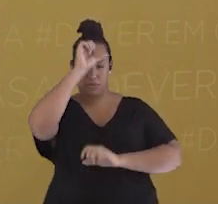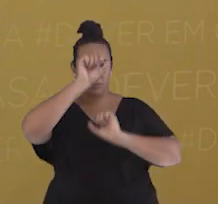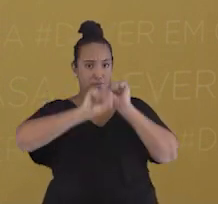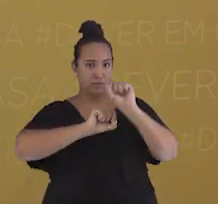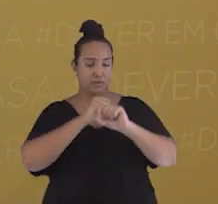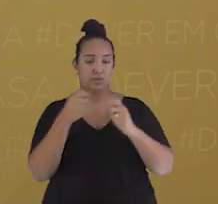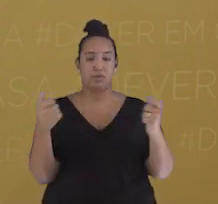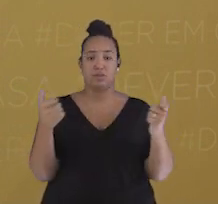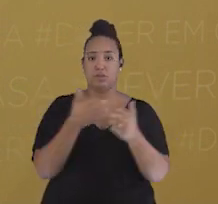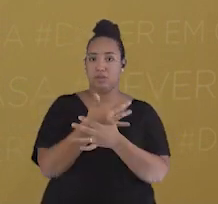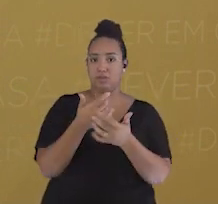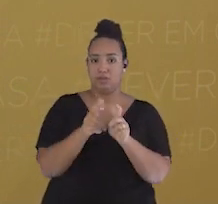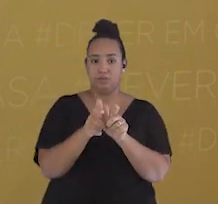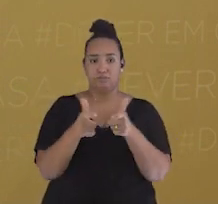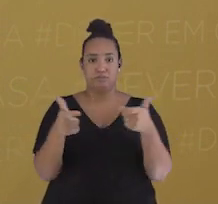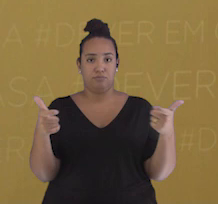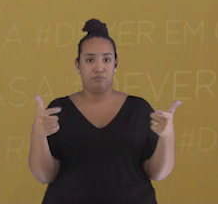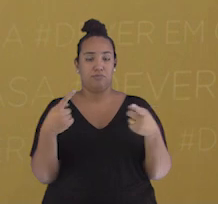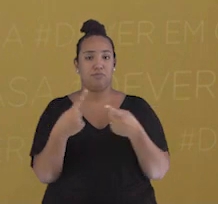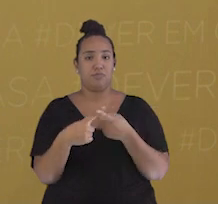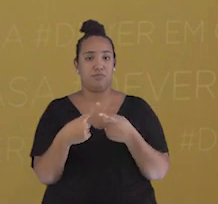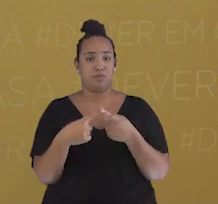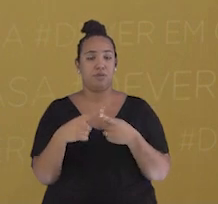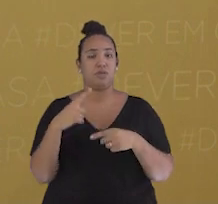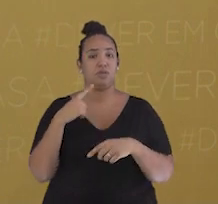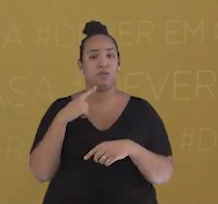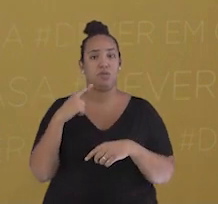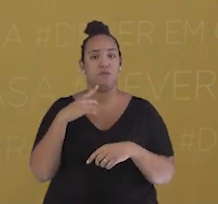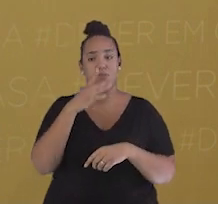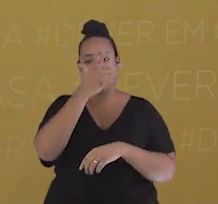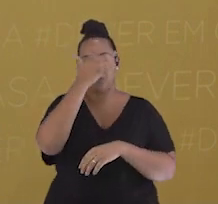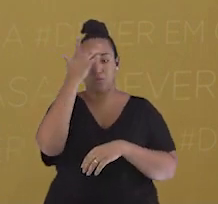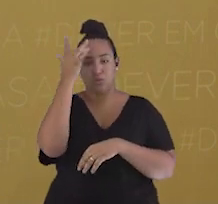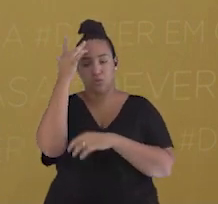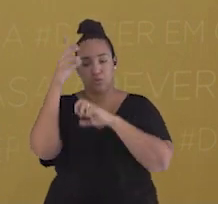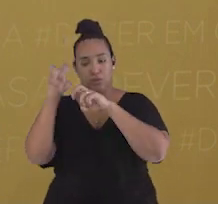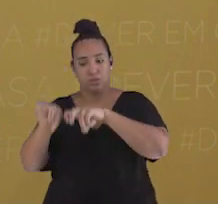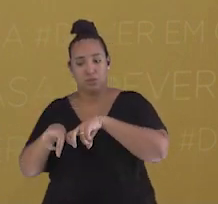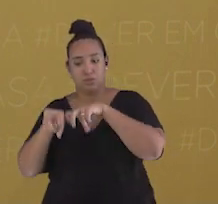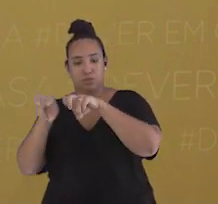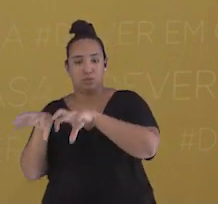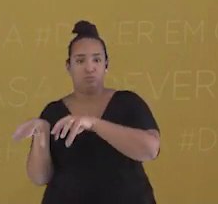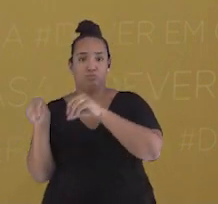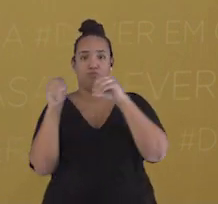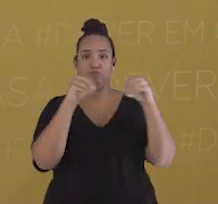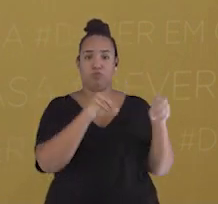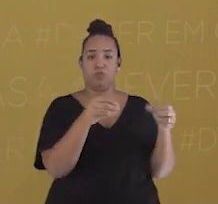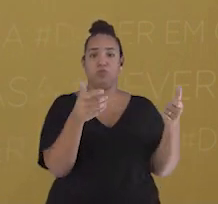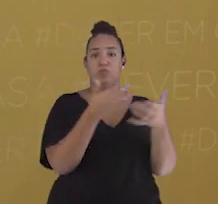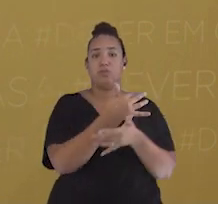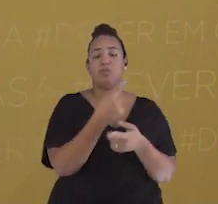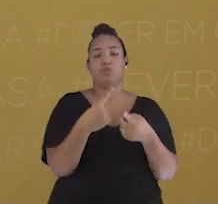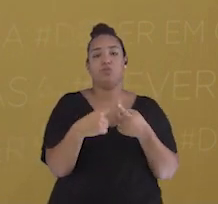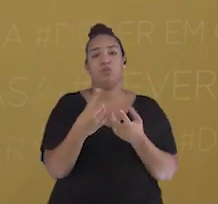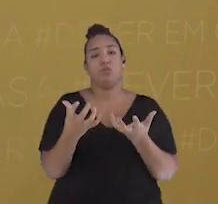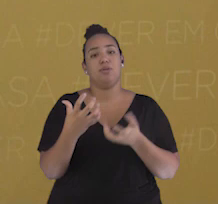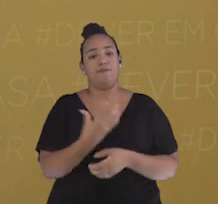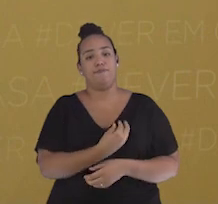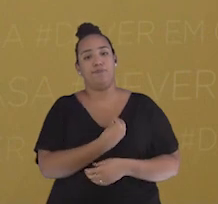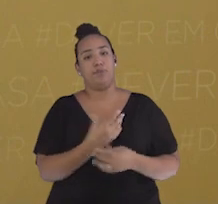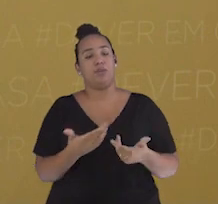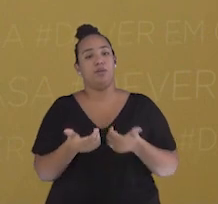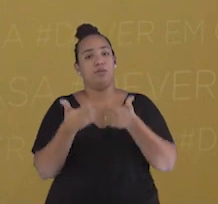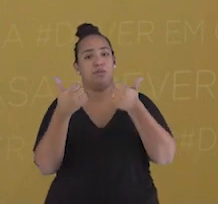foram crescendo com o êxodo rural através de pessoas que buscavam melhores condições de vida e também no mercado